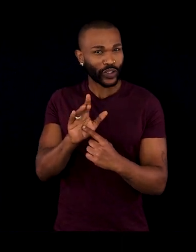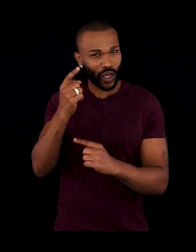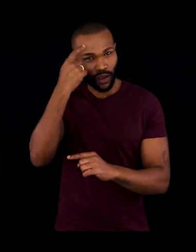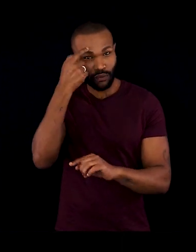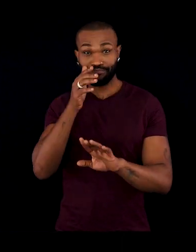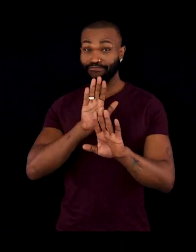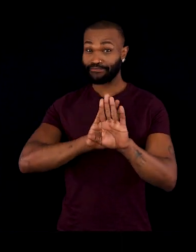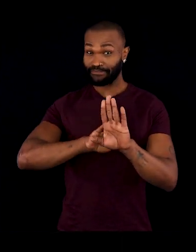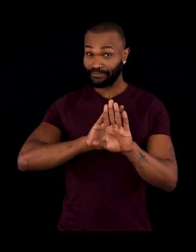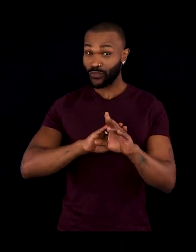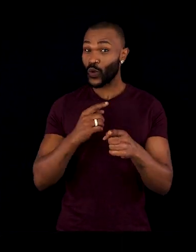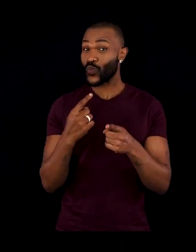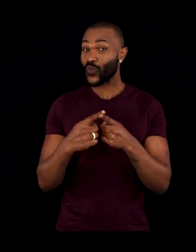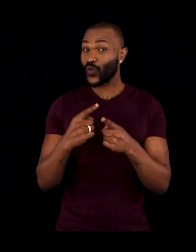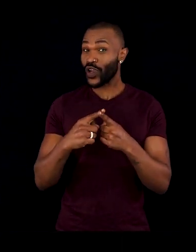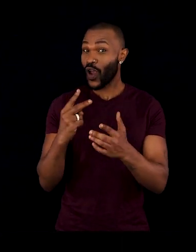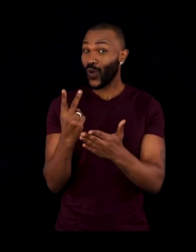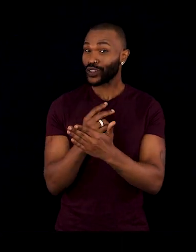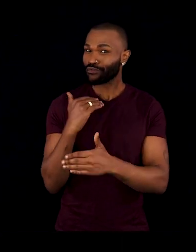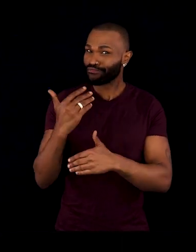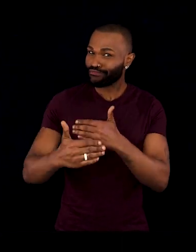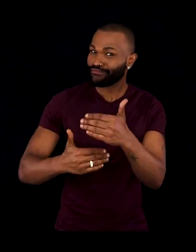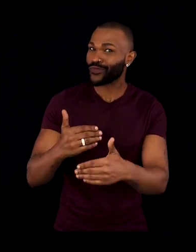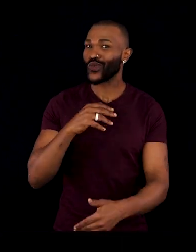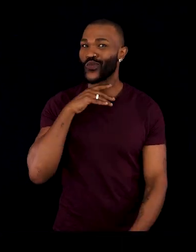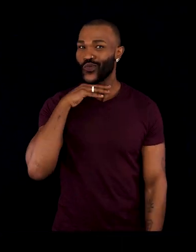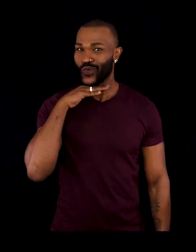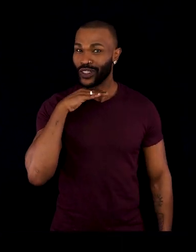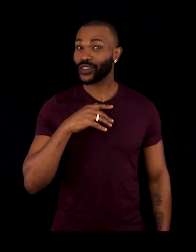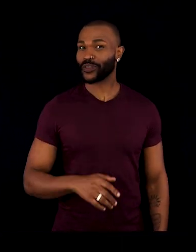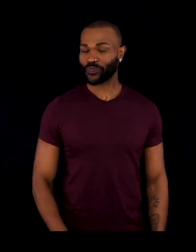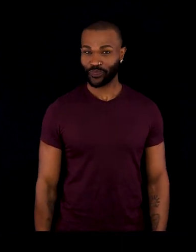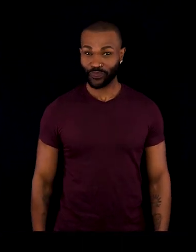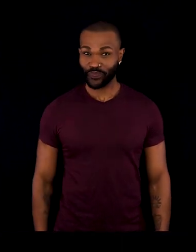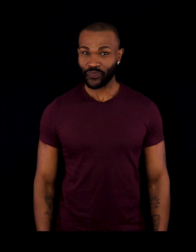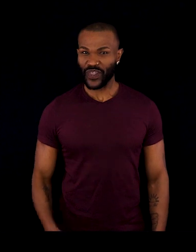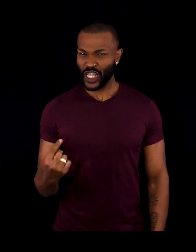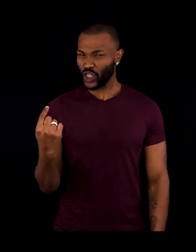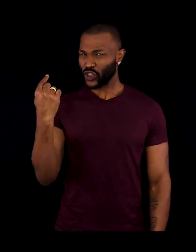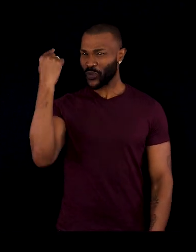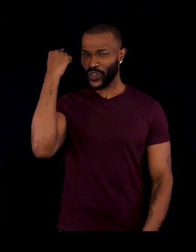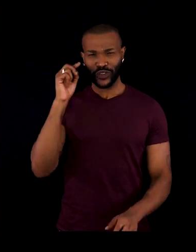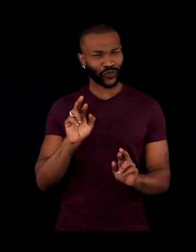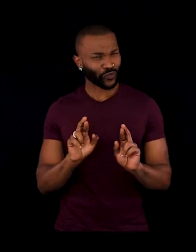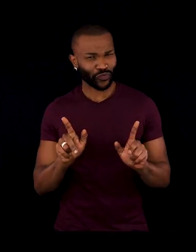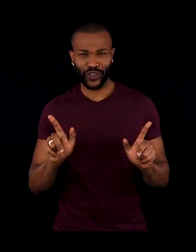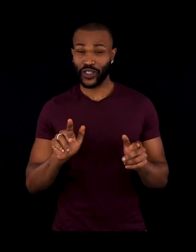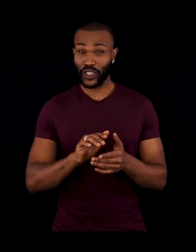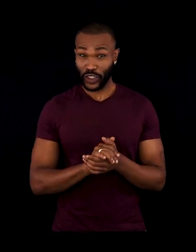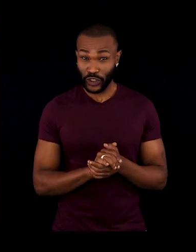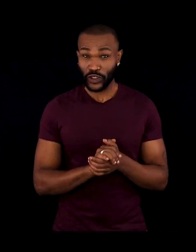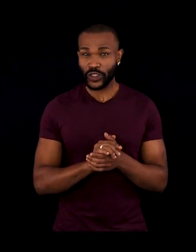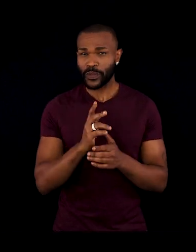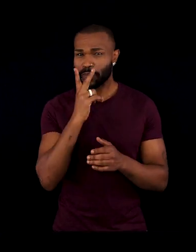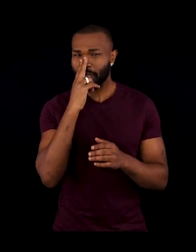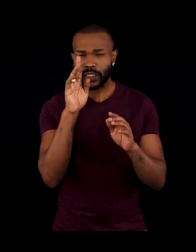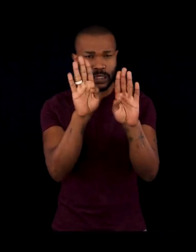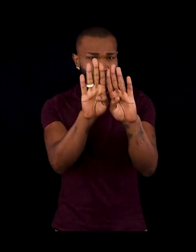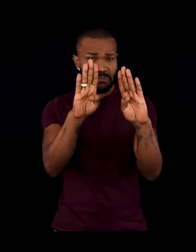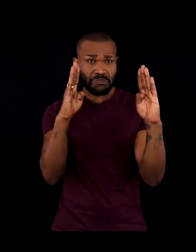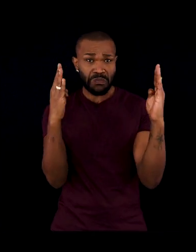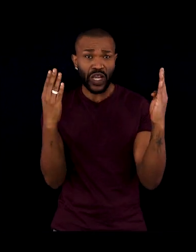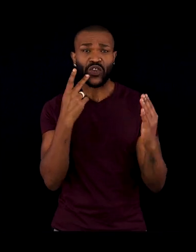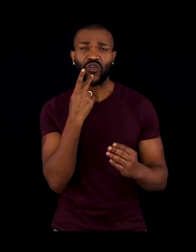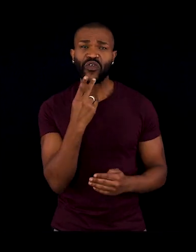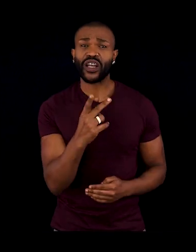esse subconsciente, porque as consequências são um tanto ruins. Antigamente não, era uma porta